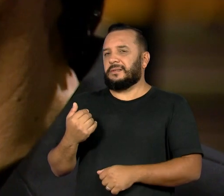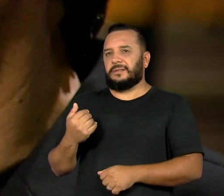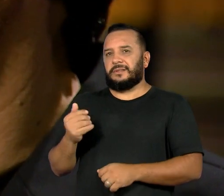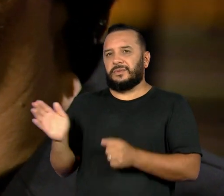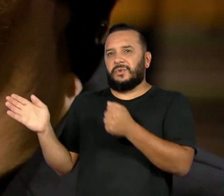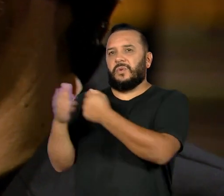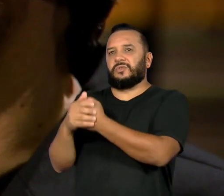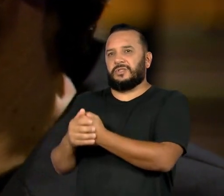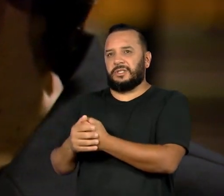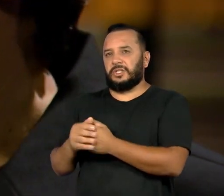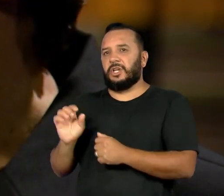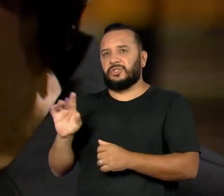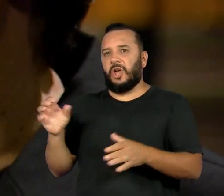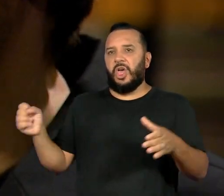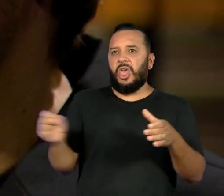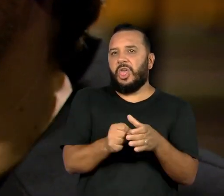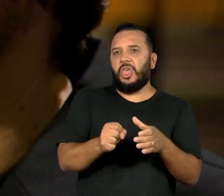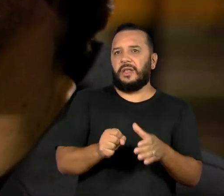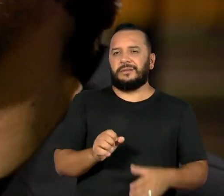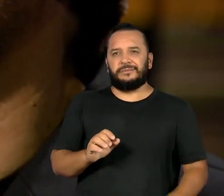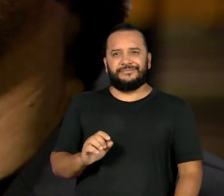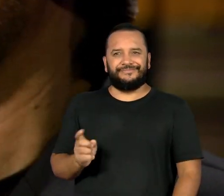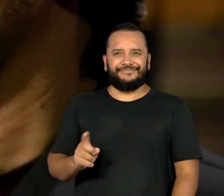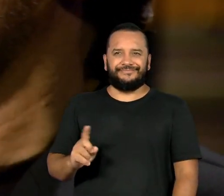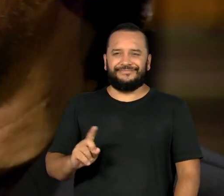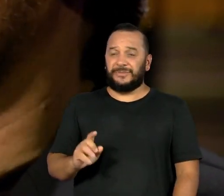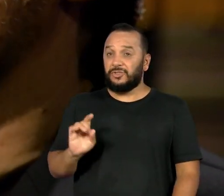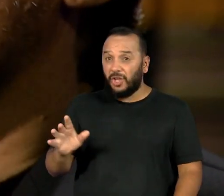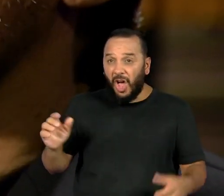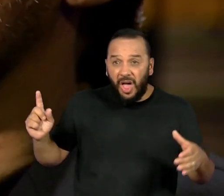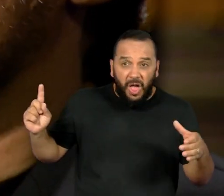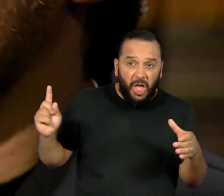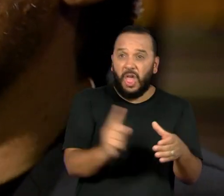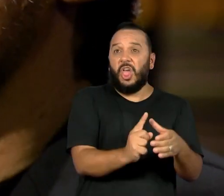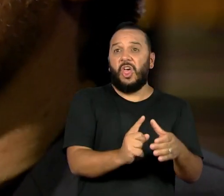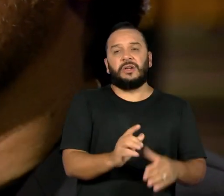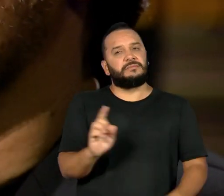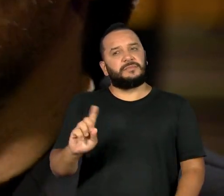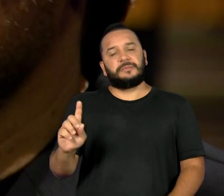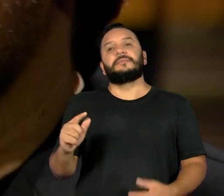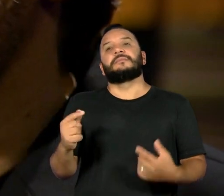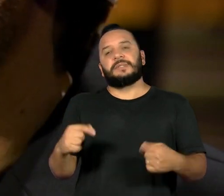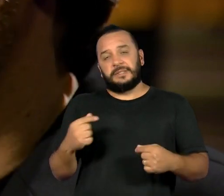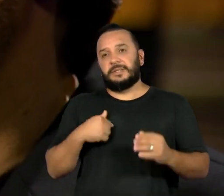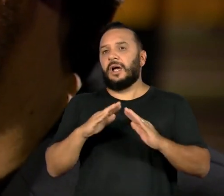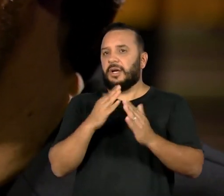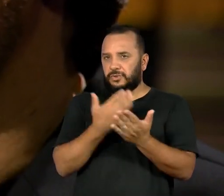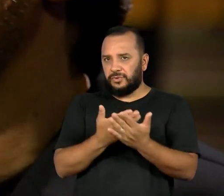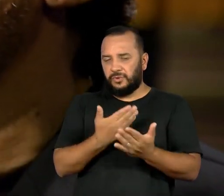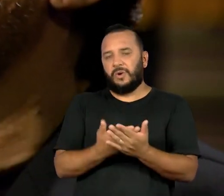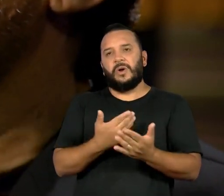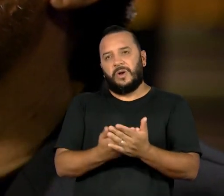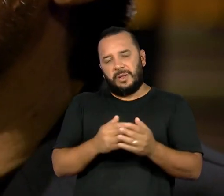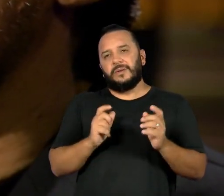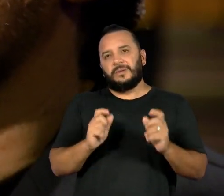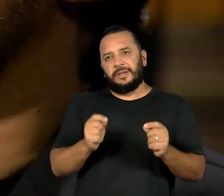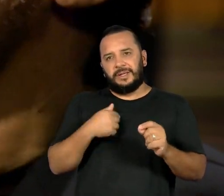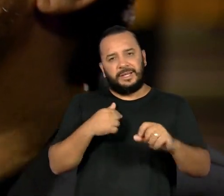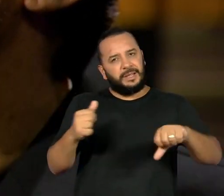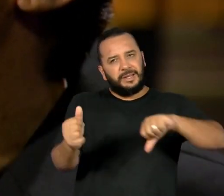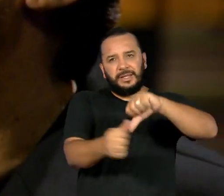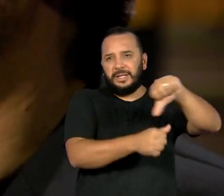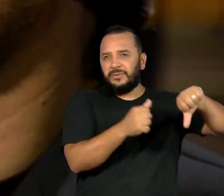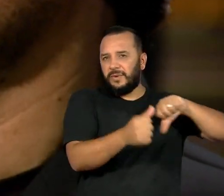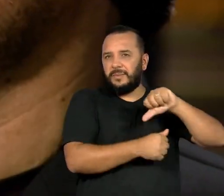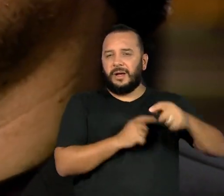as outras. Né? É evidente que esse negócio não é suficiente. Para que as coisas corram bem, a escola precisa se transformar. De que maneira?